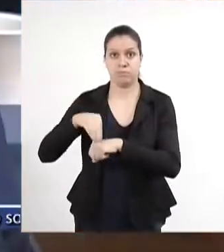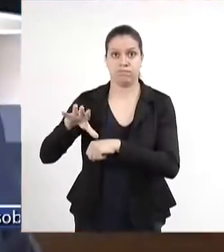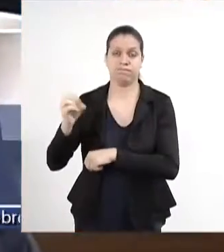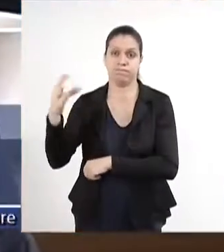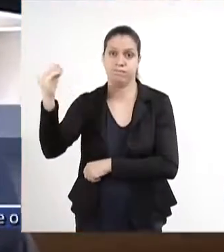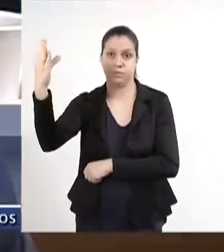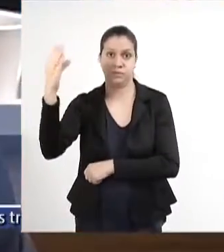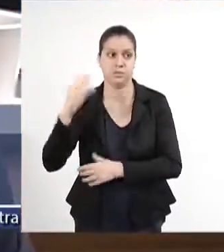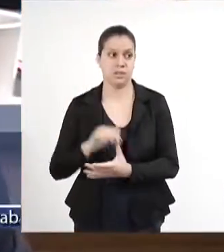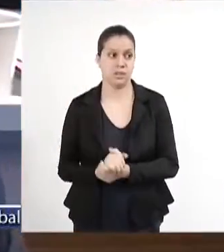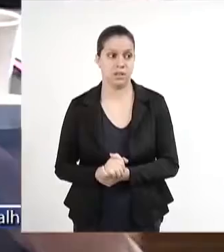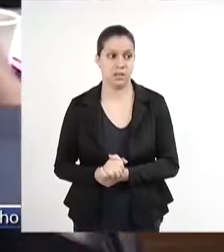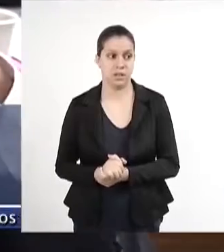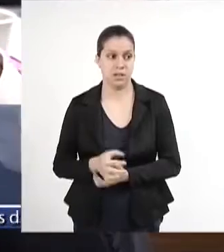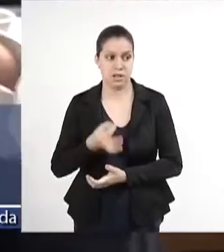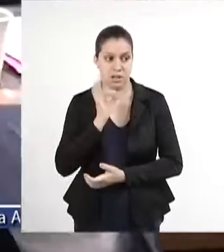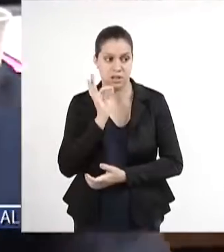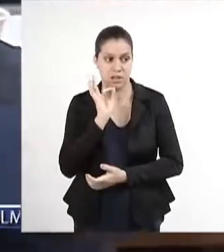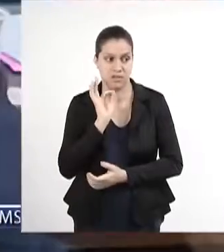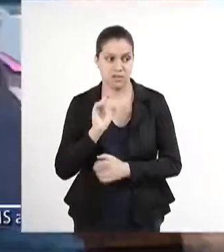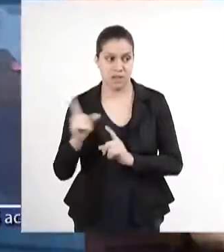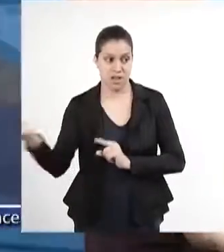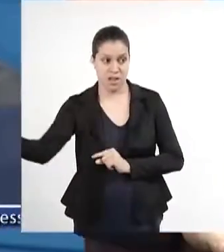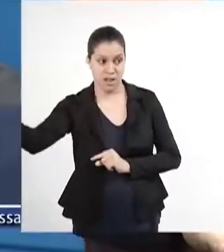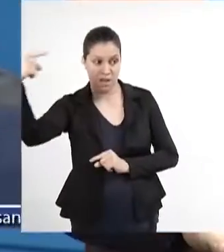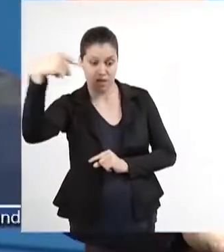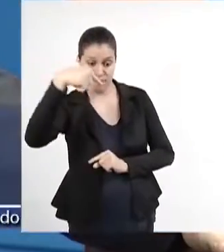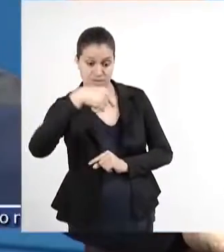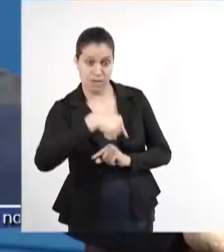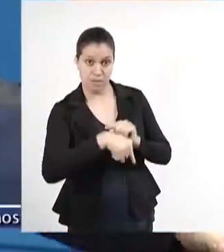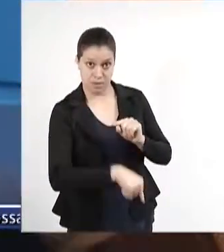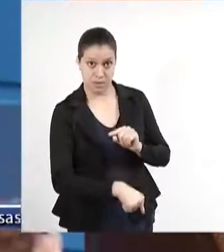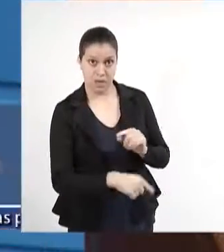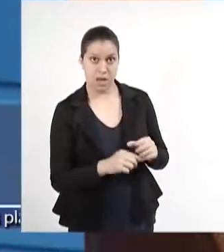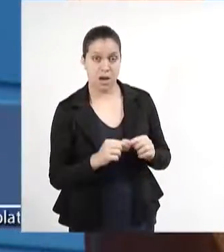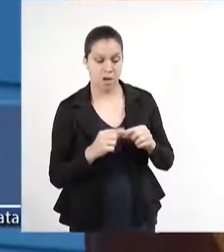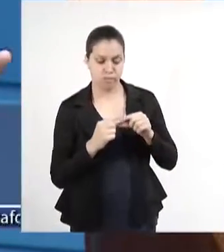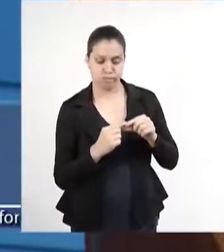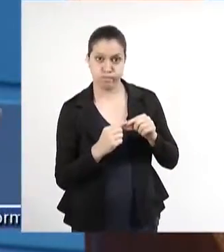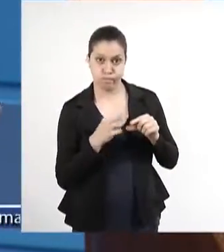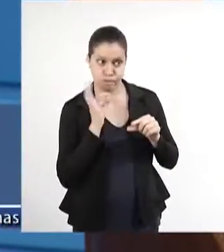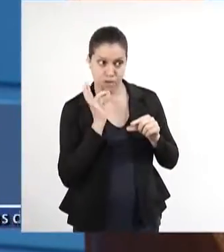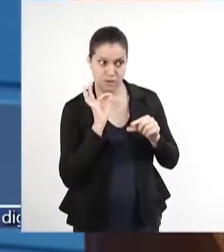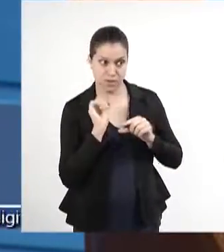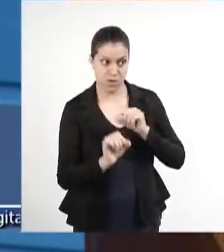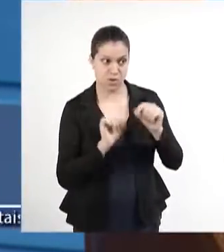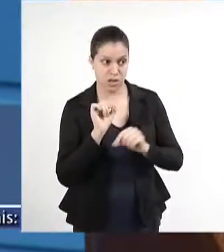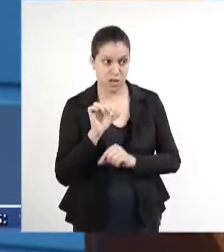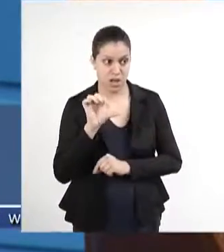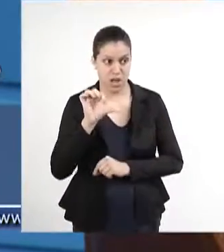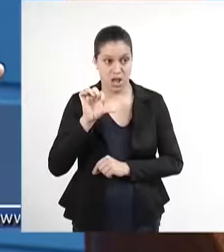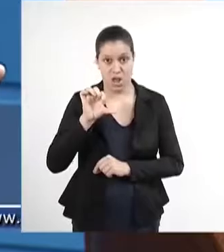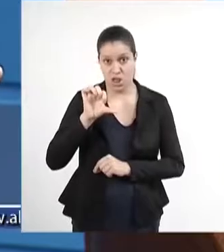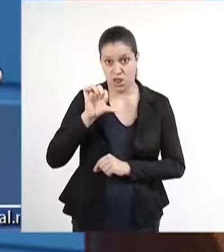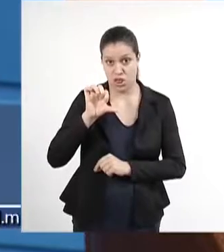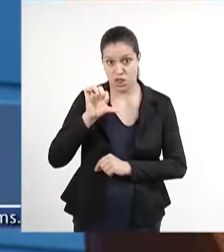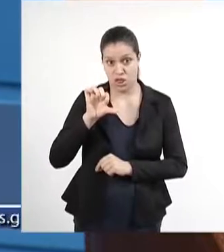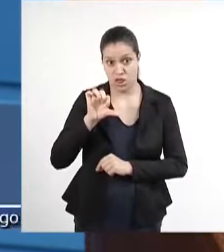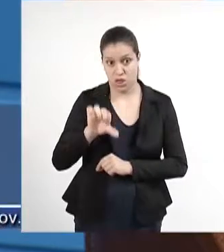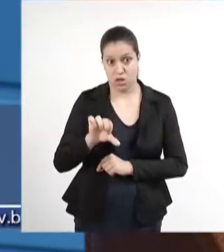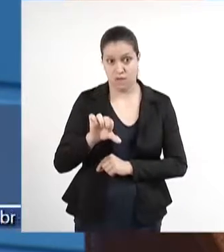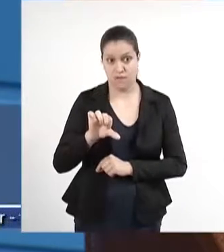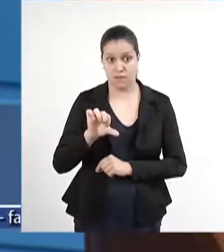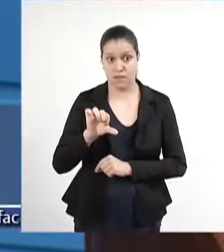9.000 vezes mais caro do que o quilo do café que a gente exporta. Estou falando, eu assustei na hora que ele fez a